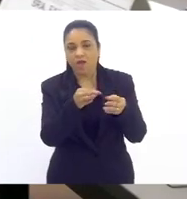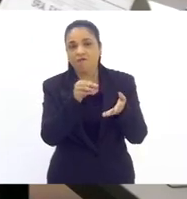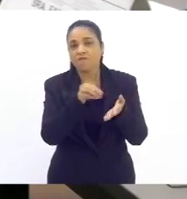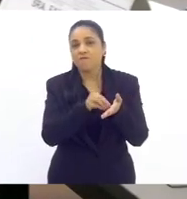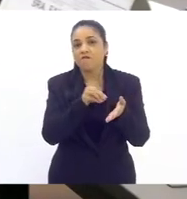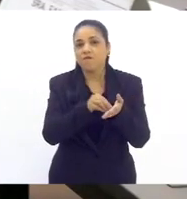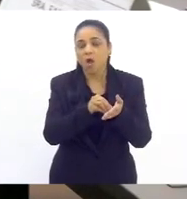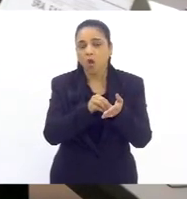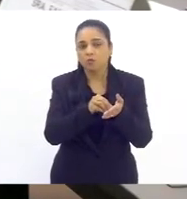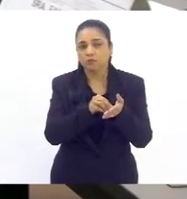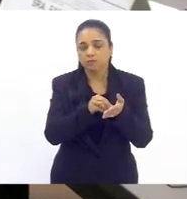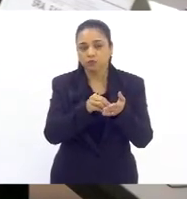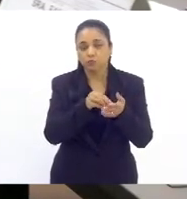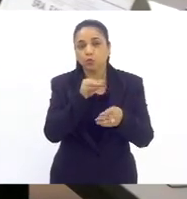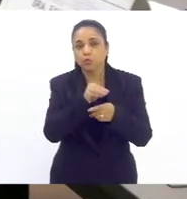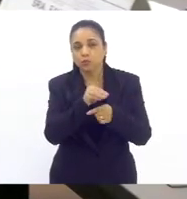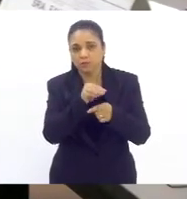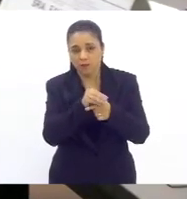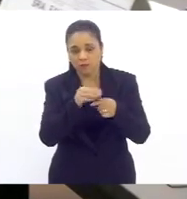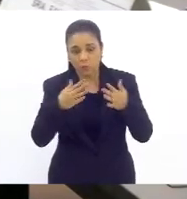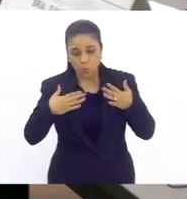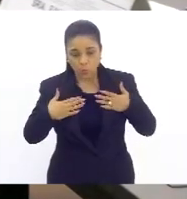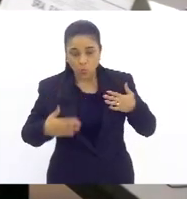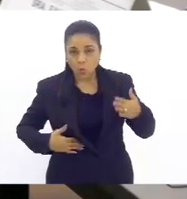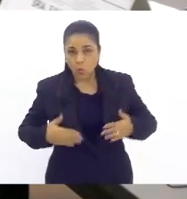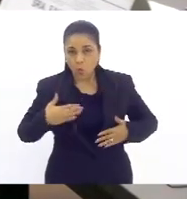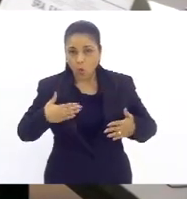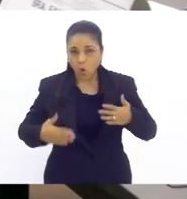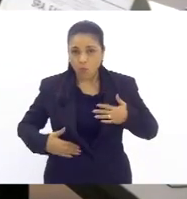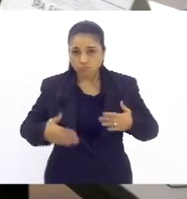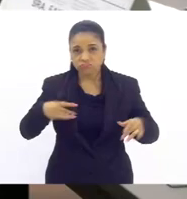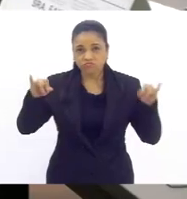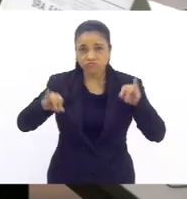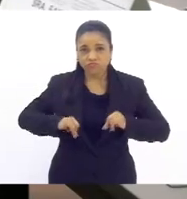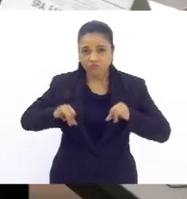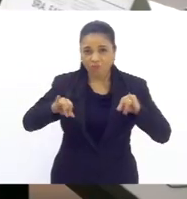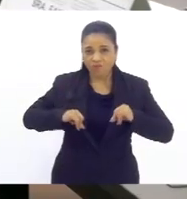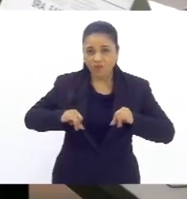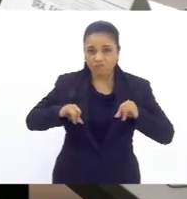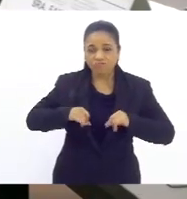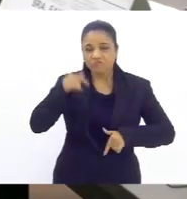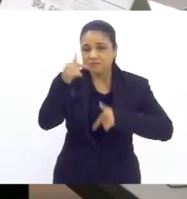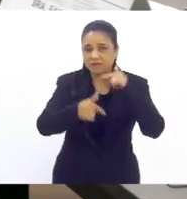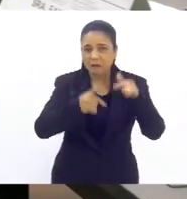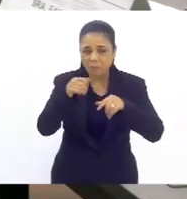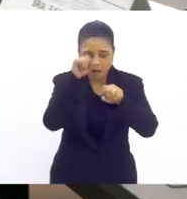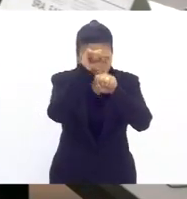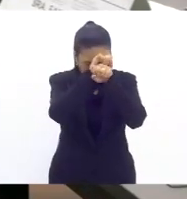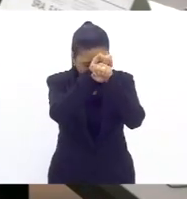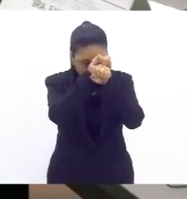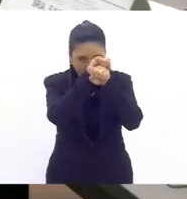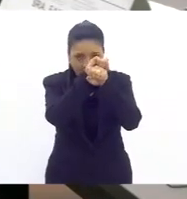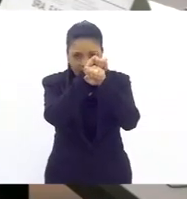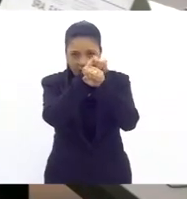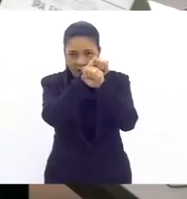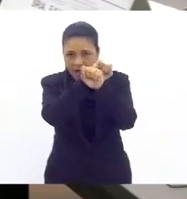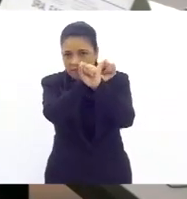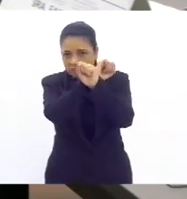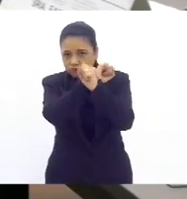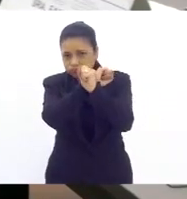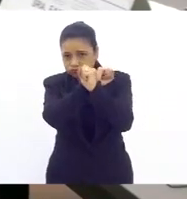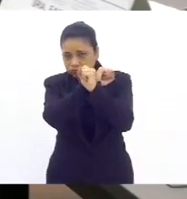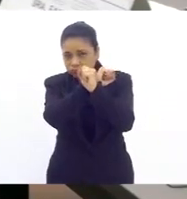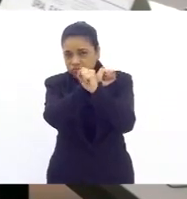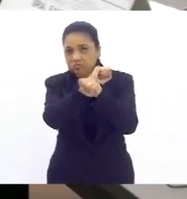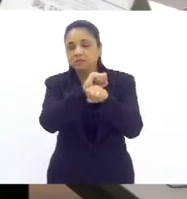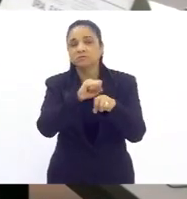os nossos corpos que estão lá dentro sofrendo torturas trabalho escravo e tudo isso e